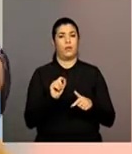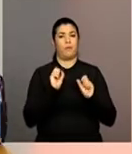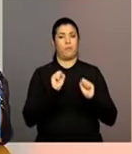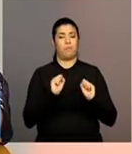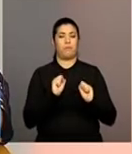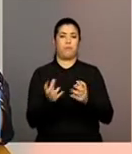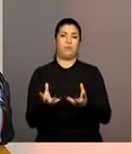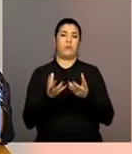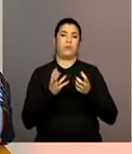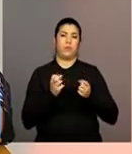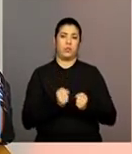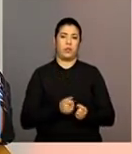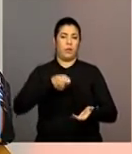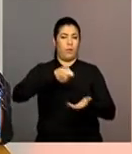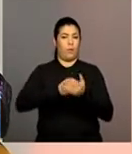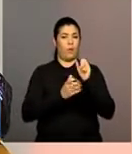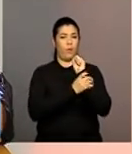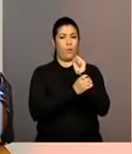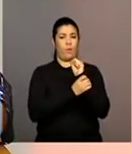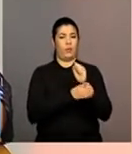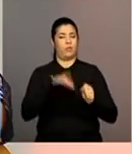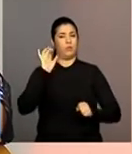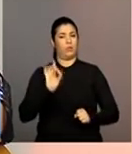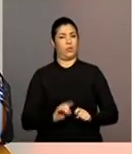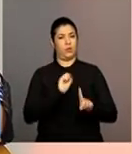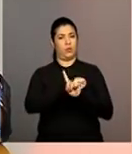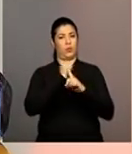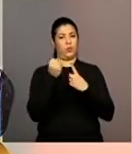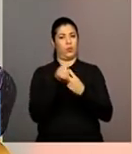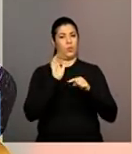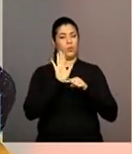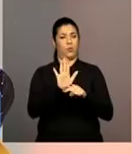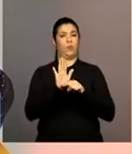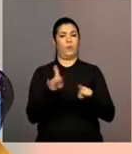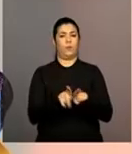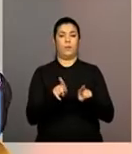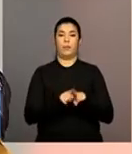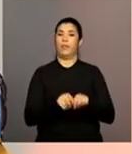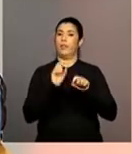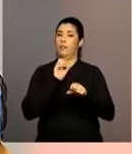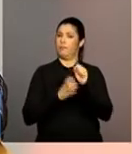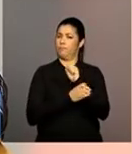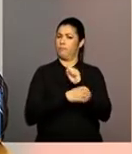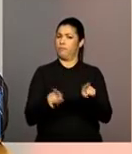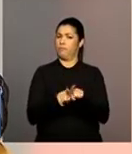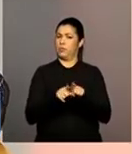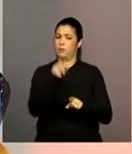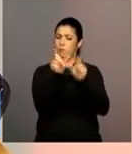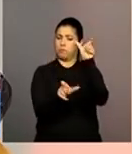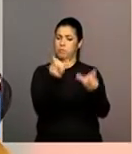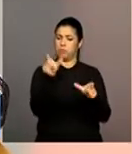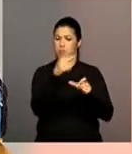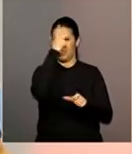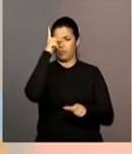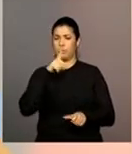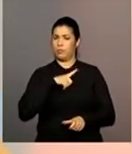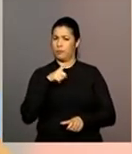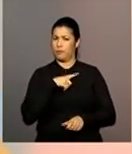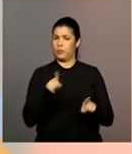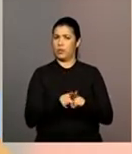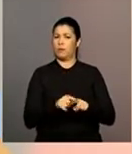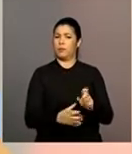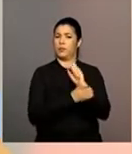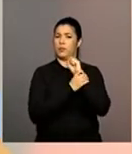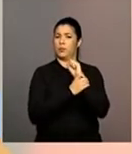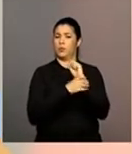permitir a garantia de direitos socioassistenciais a garantia de direitos cidadãos a garantia